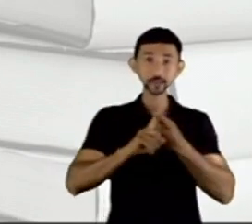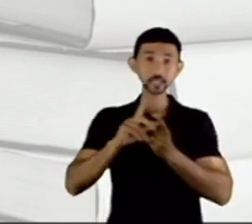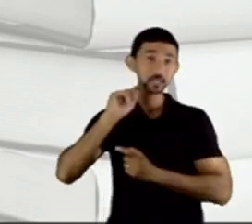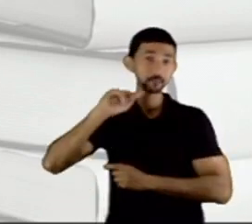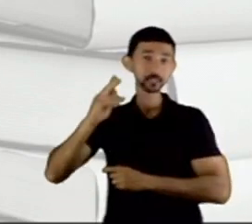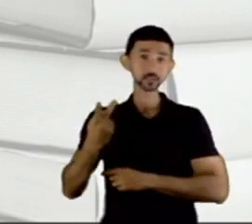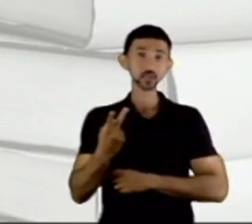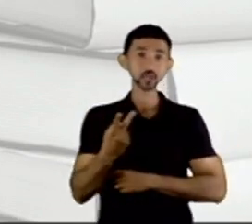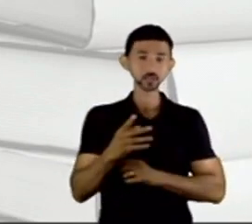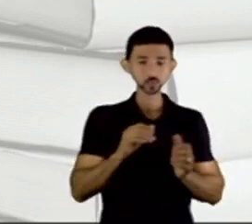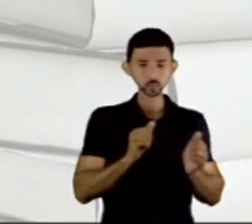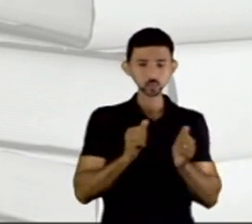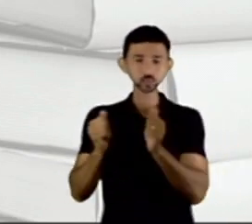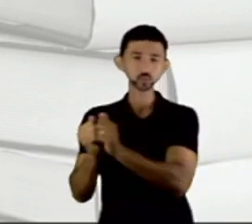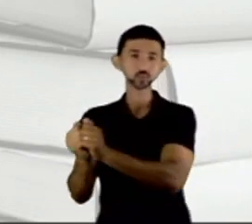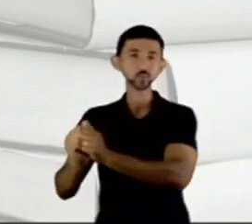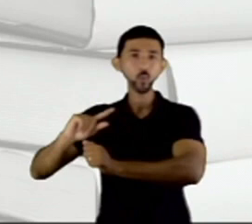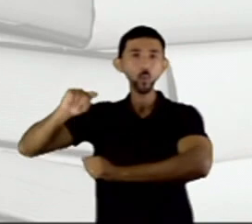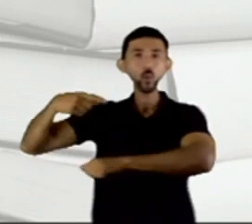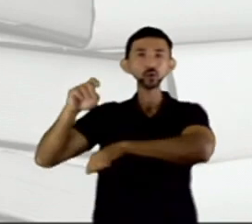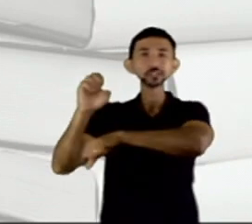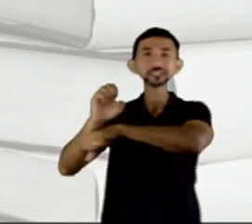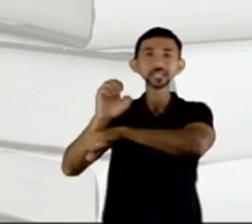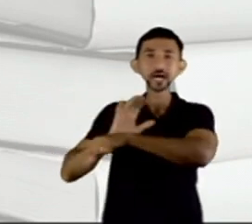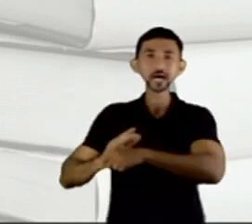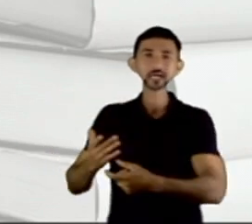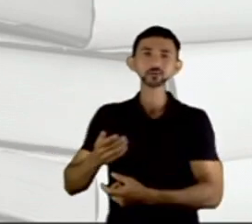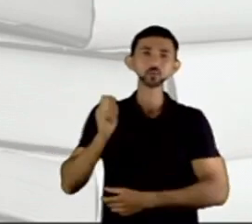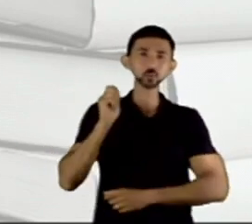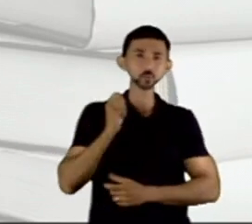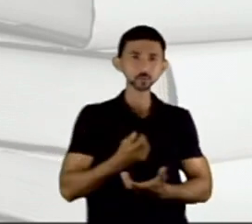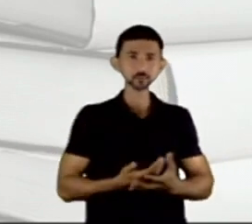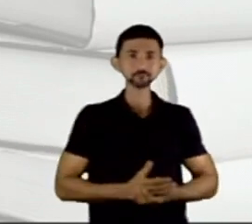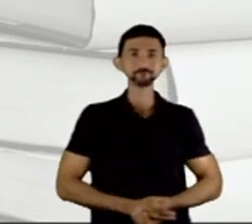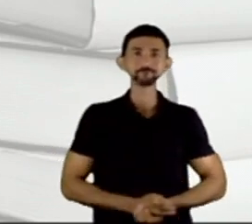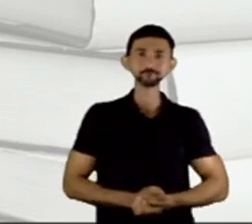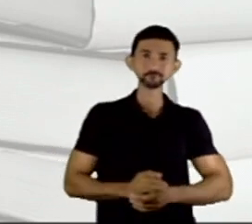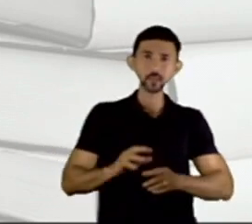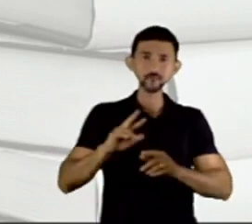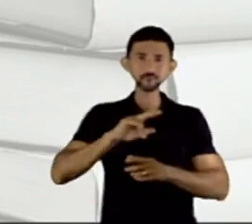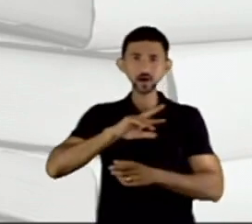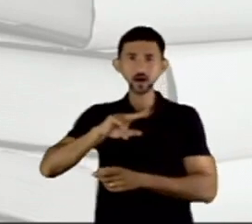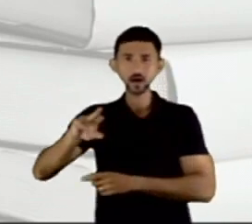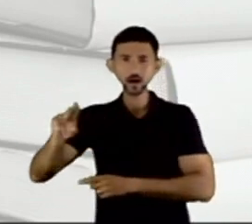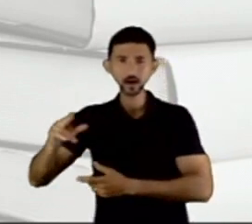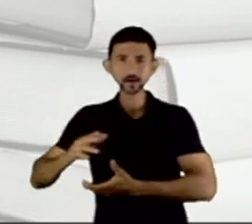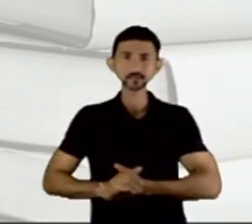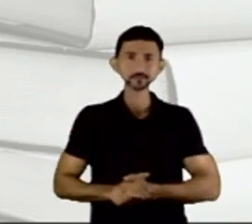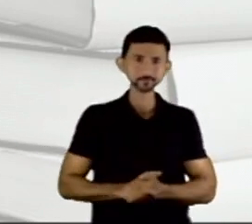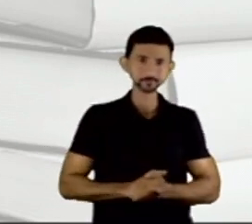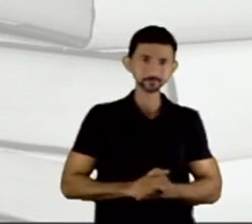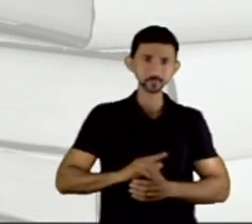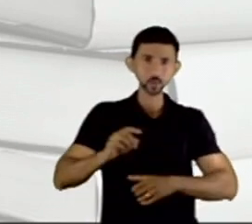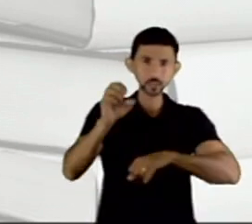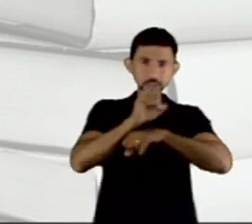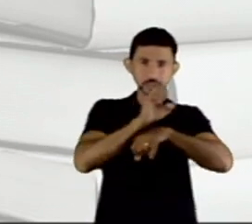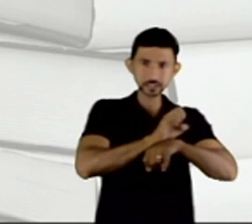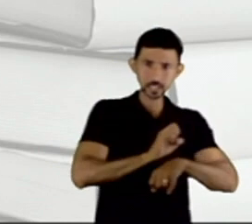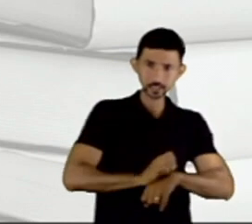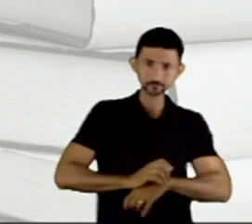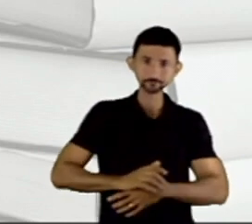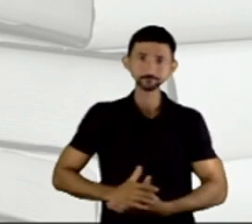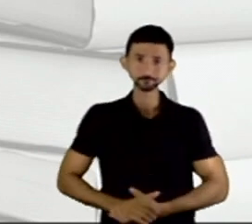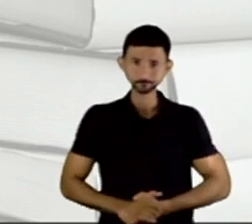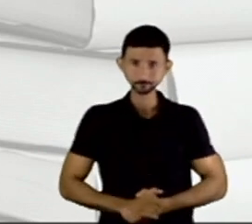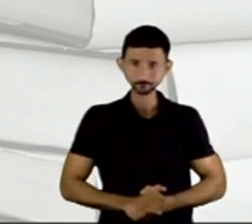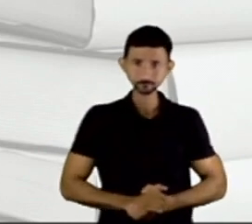nesse momento, Minas Gerais, Rio Grande do Sul e Paraíba lançam como candidato, Júlio Prestes é lançado por São